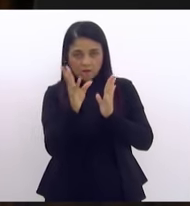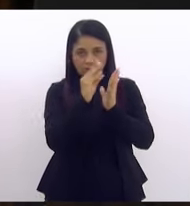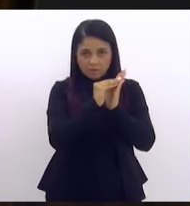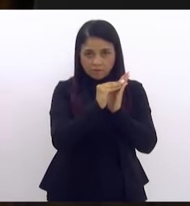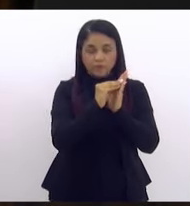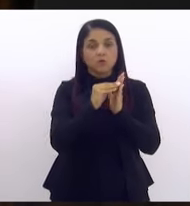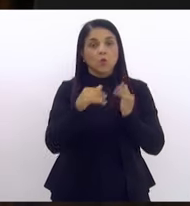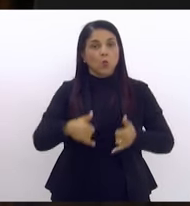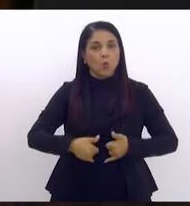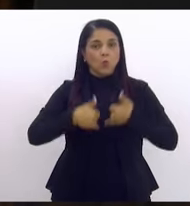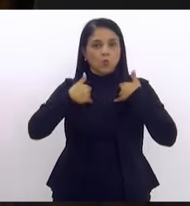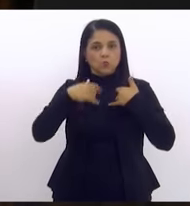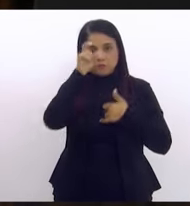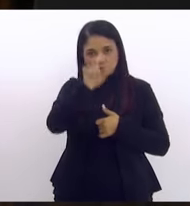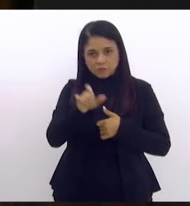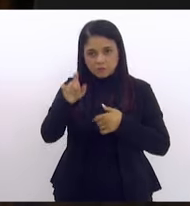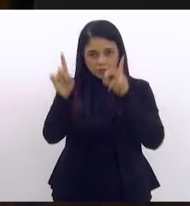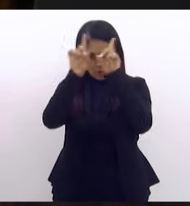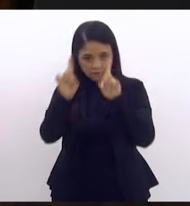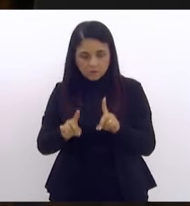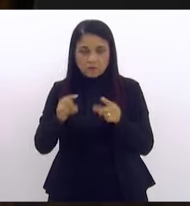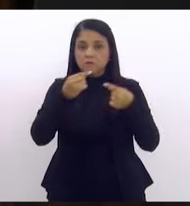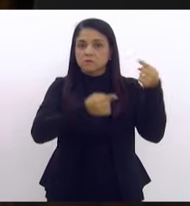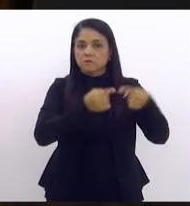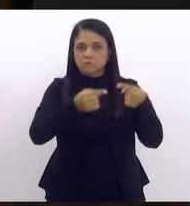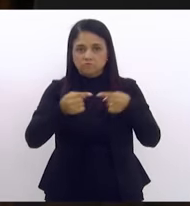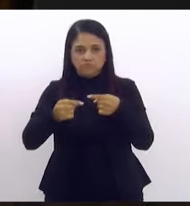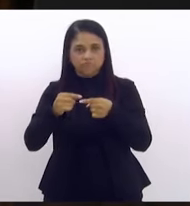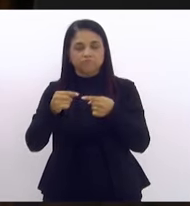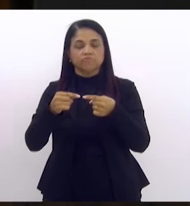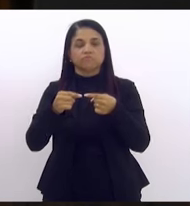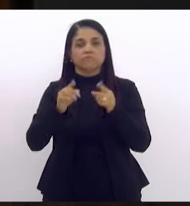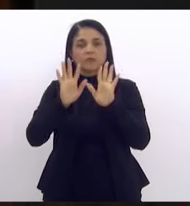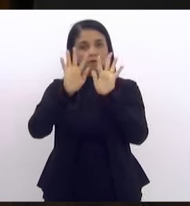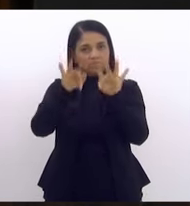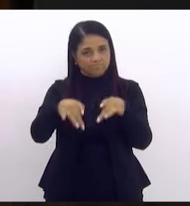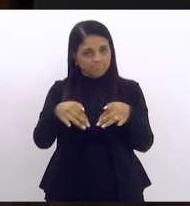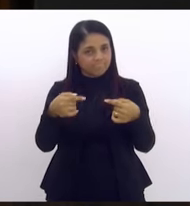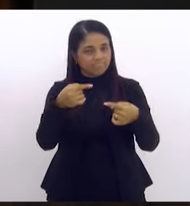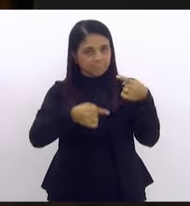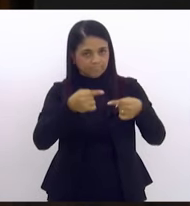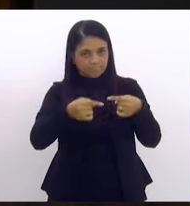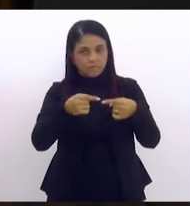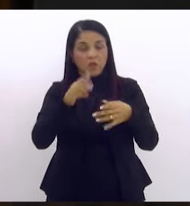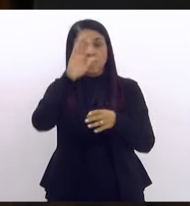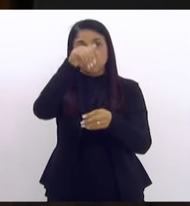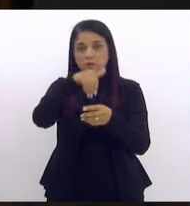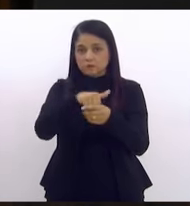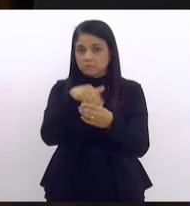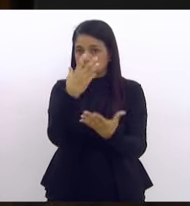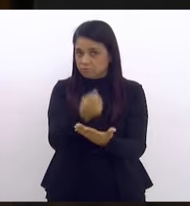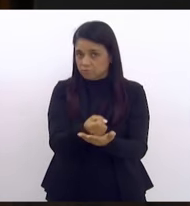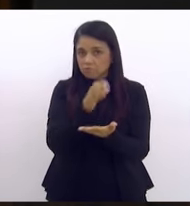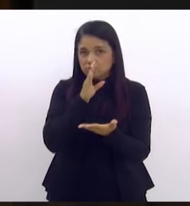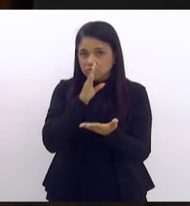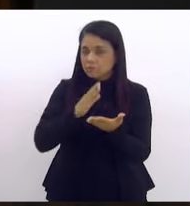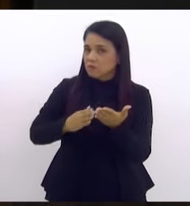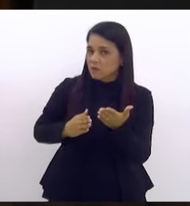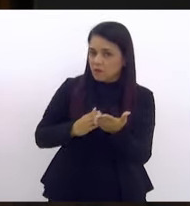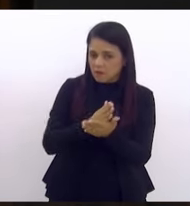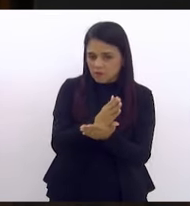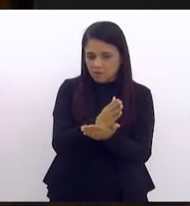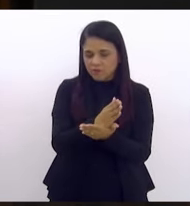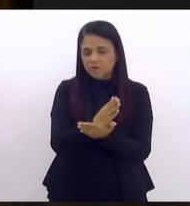com Deficiência. Em discussão, não havendo quem queira discutir, encerrada a discussão, em votação. Os senhores que aprovam, permaneçam como